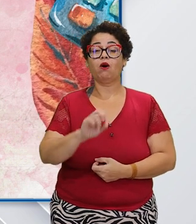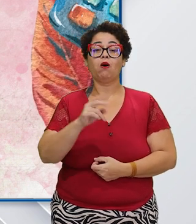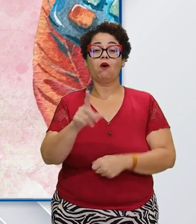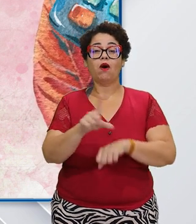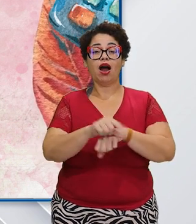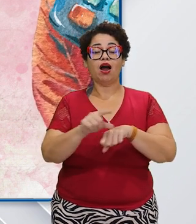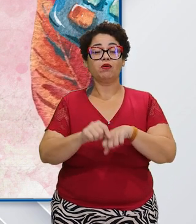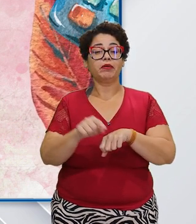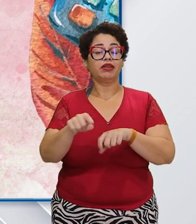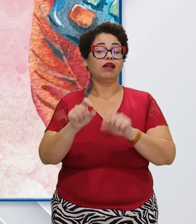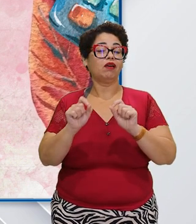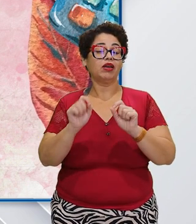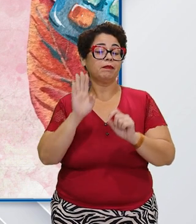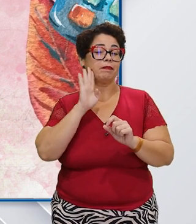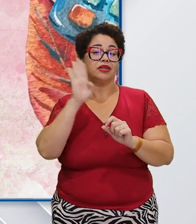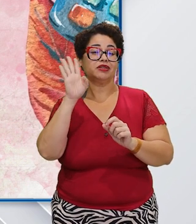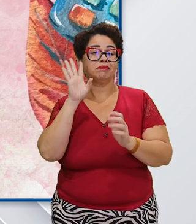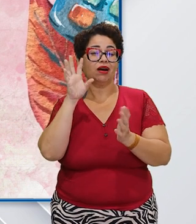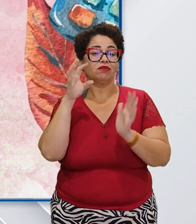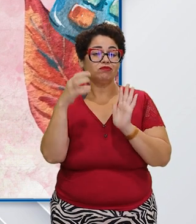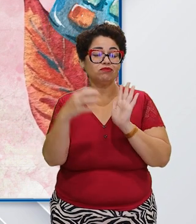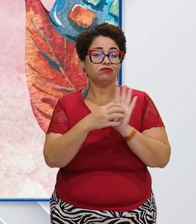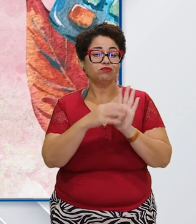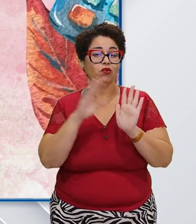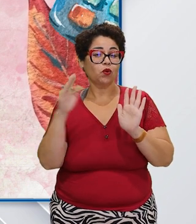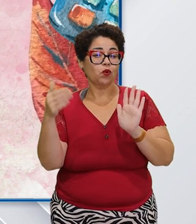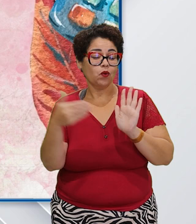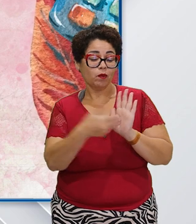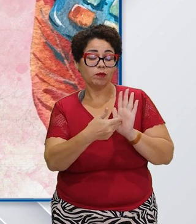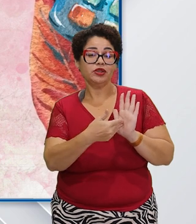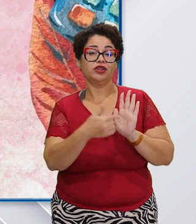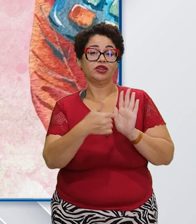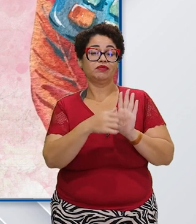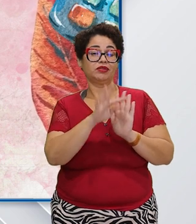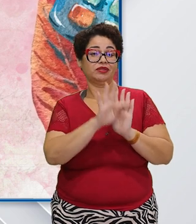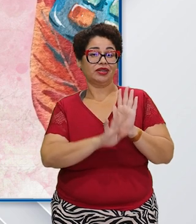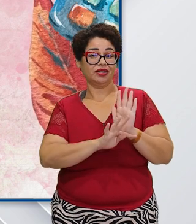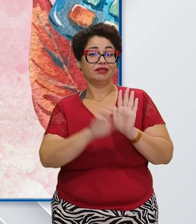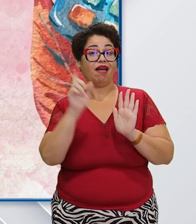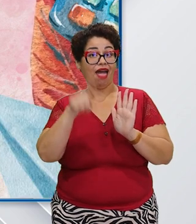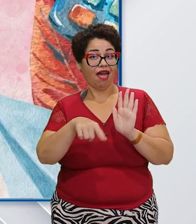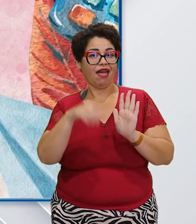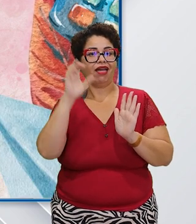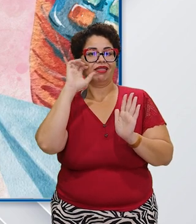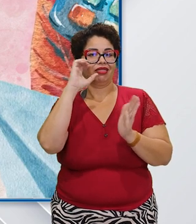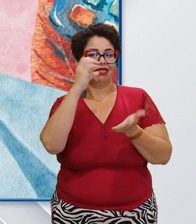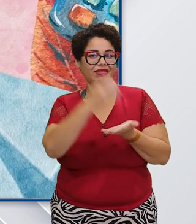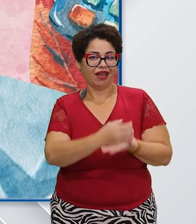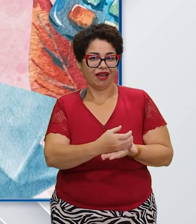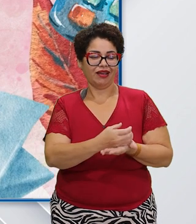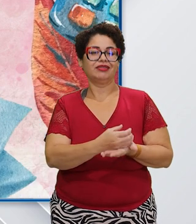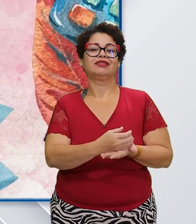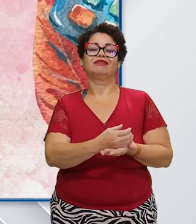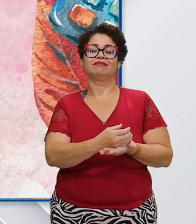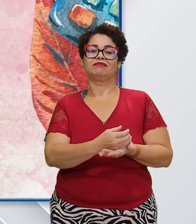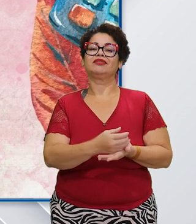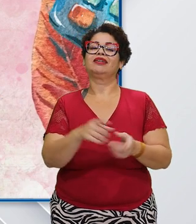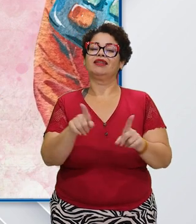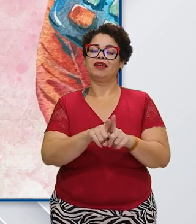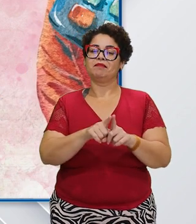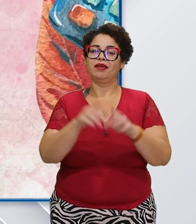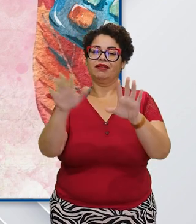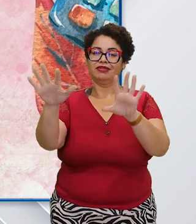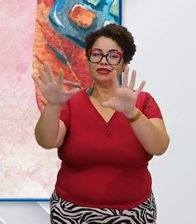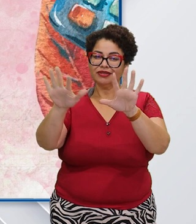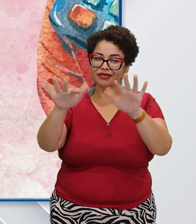argumento central do texto Ou seja a tese e chamar